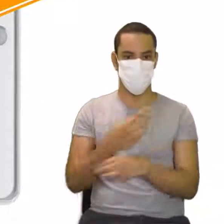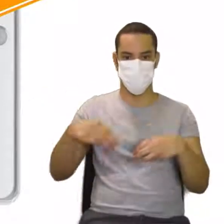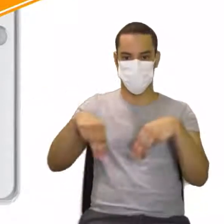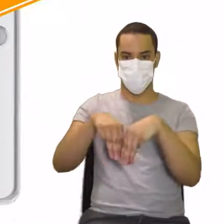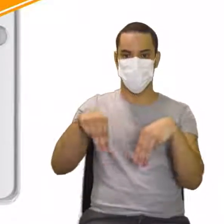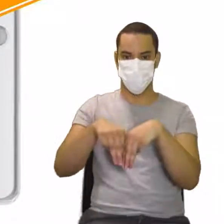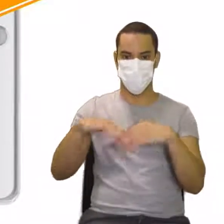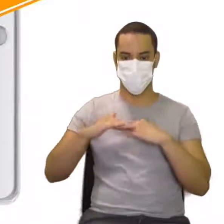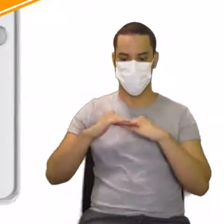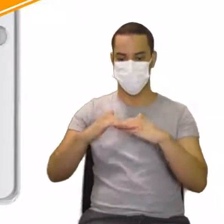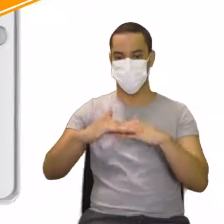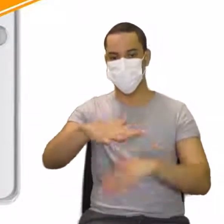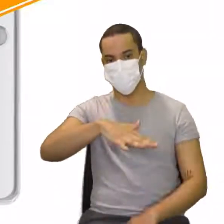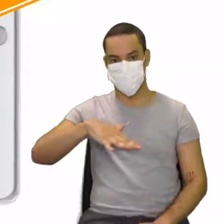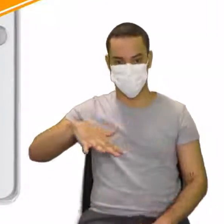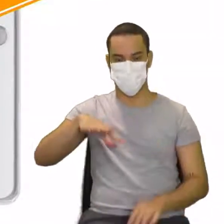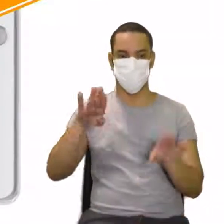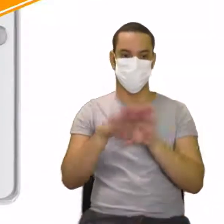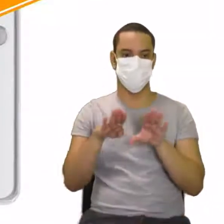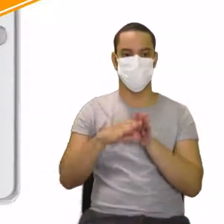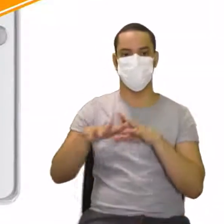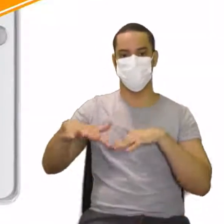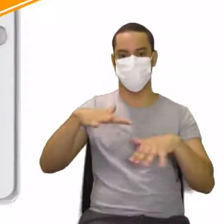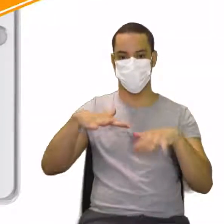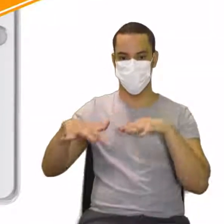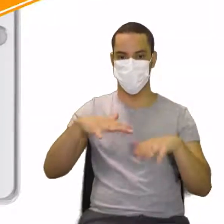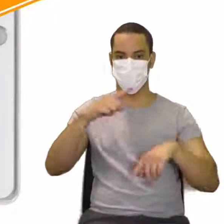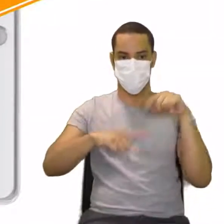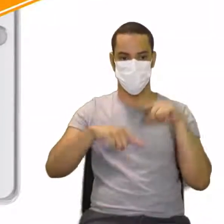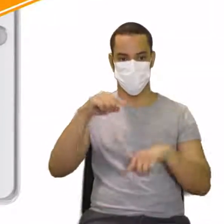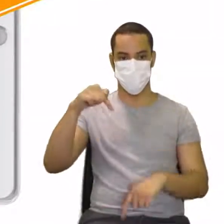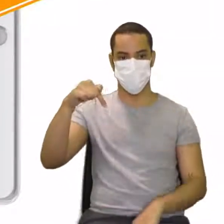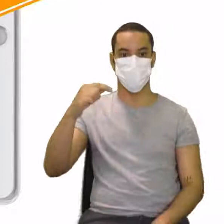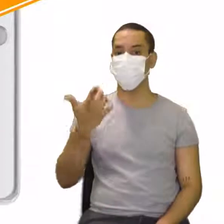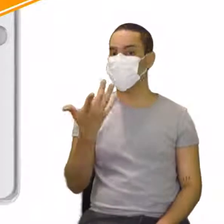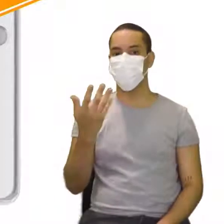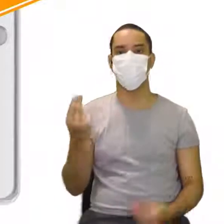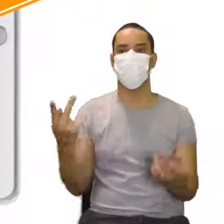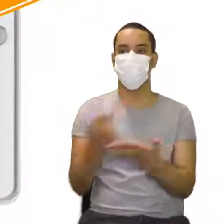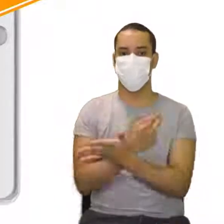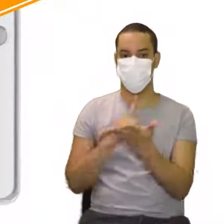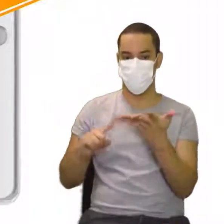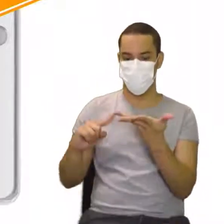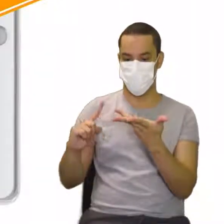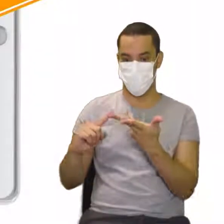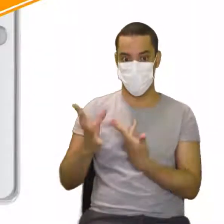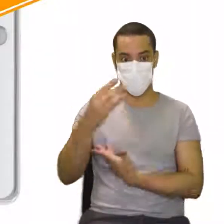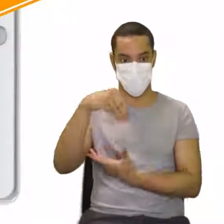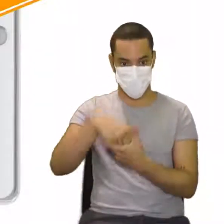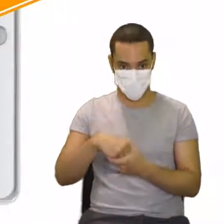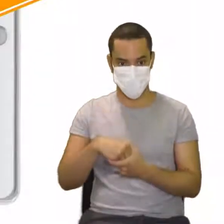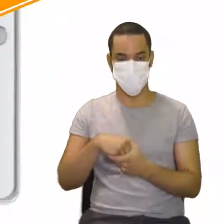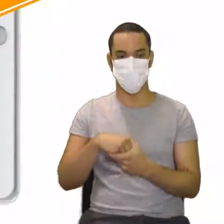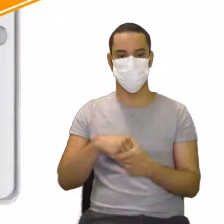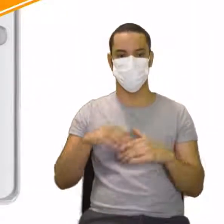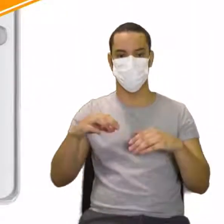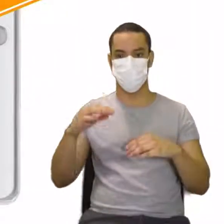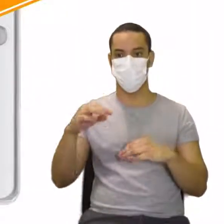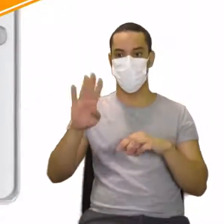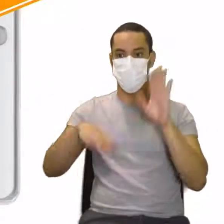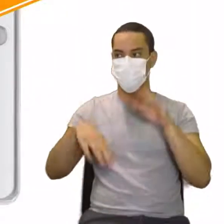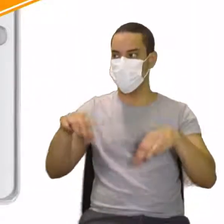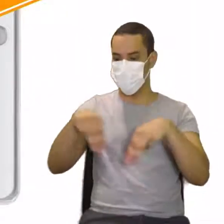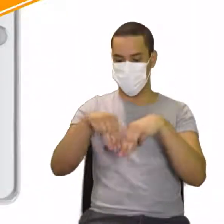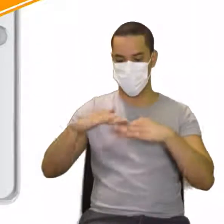magnético uniforme. E também o movimento de uma carga elétrica em um campo magnético uniforme. E nós trabalhamos aqui